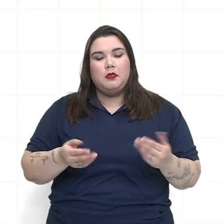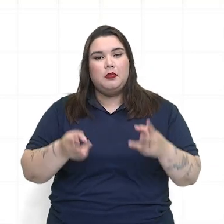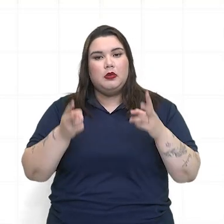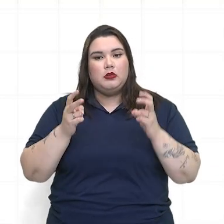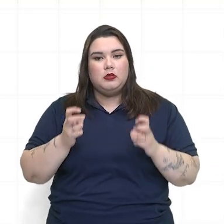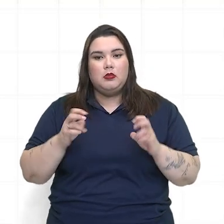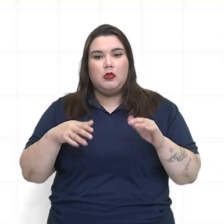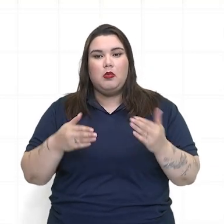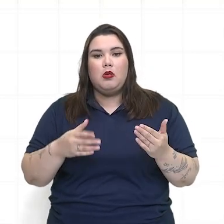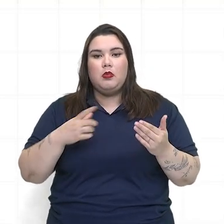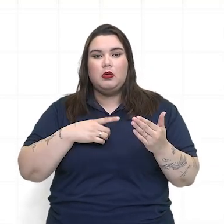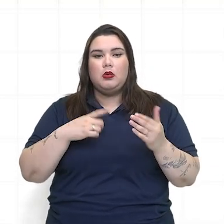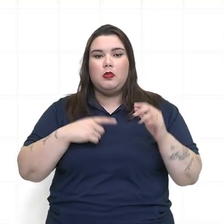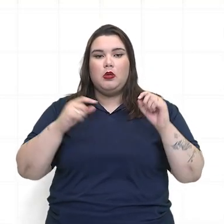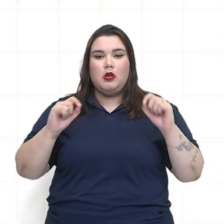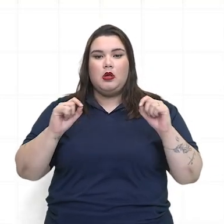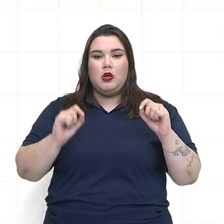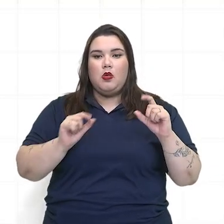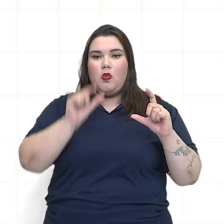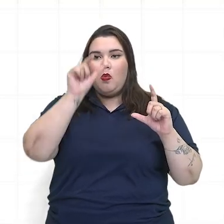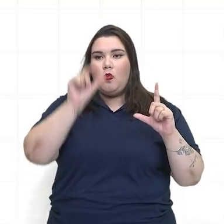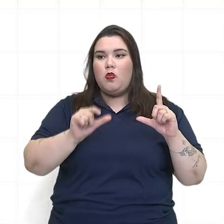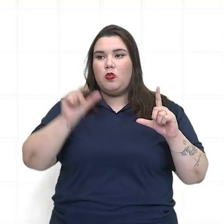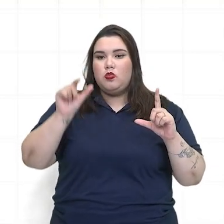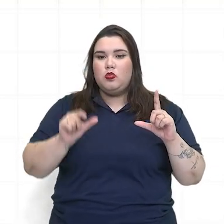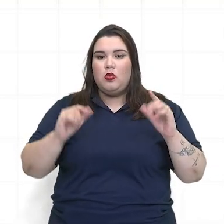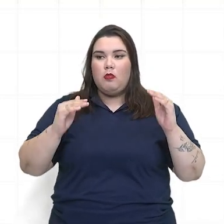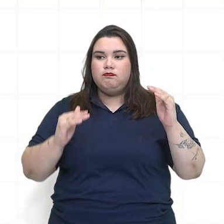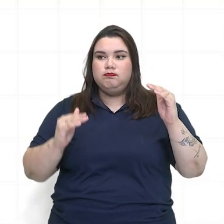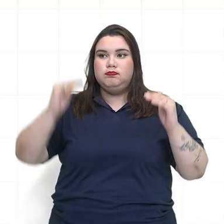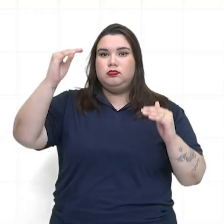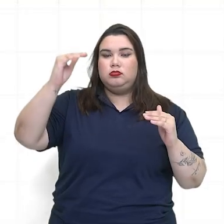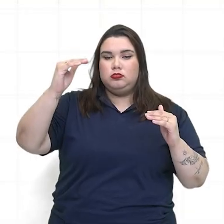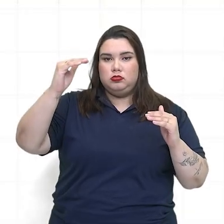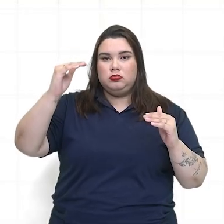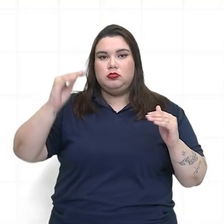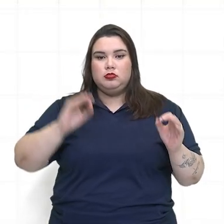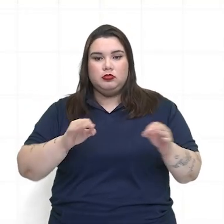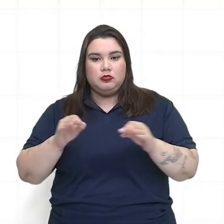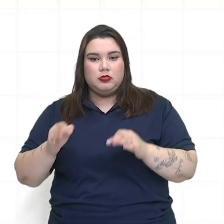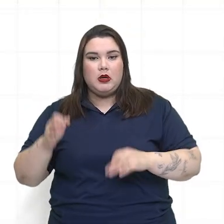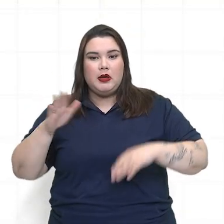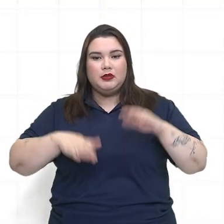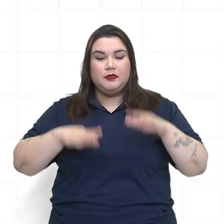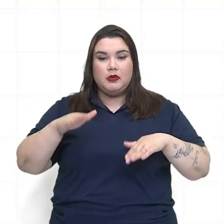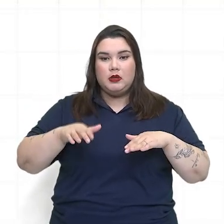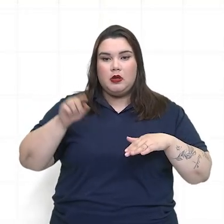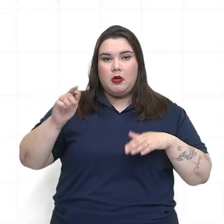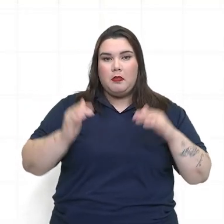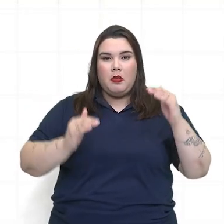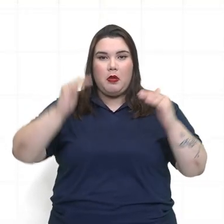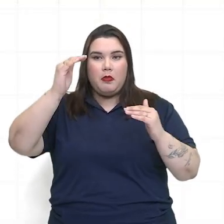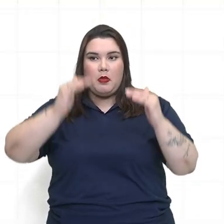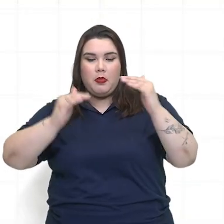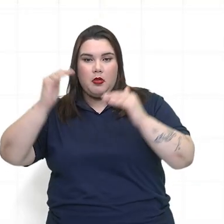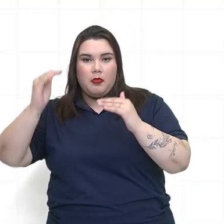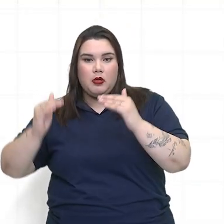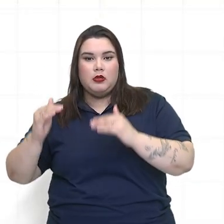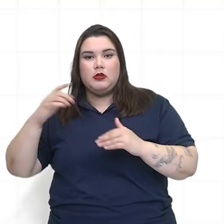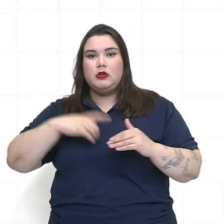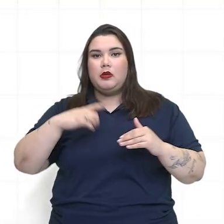é a maior coluna. Então, a gente não perde tempo, Às vezes, essas colunas, elas